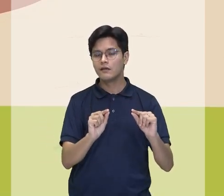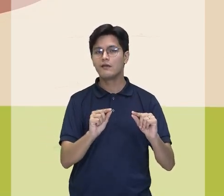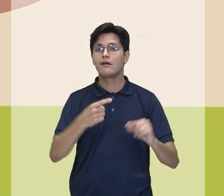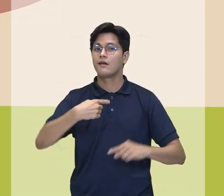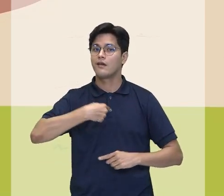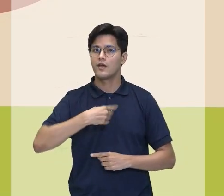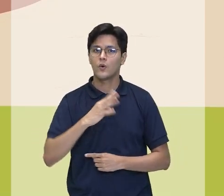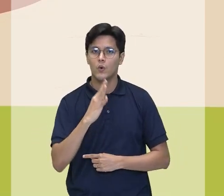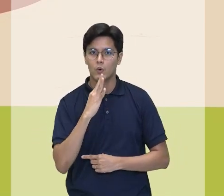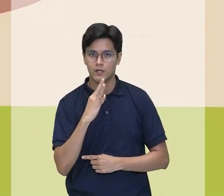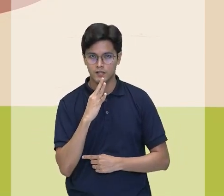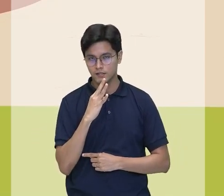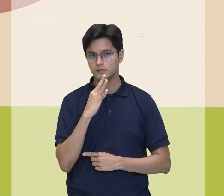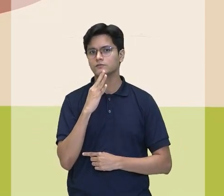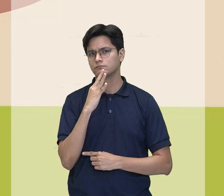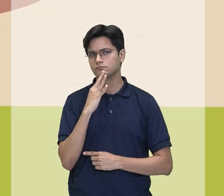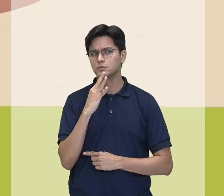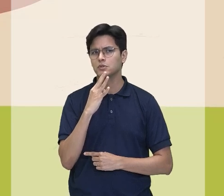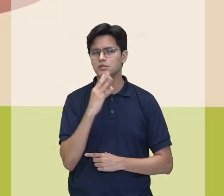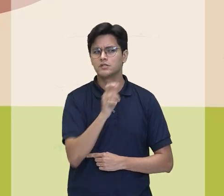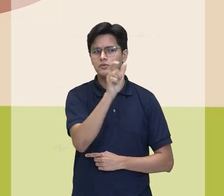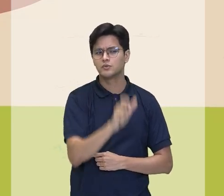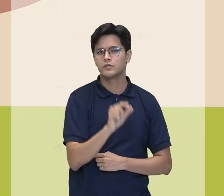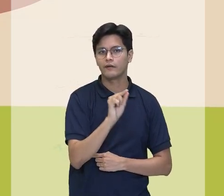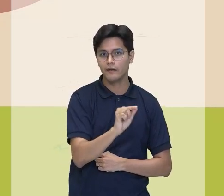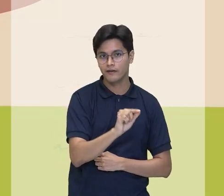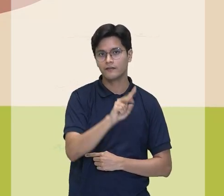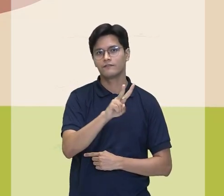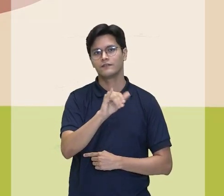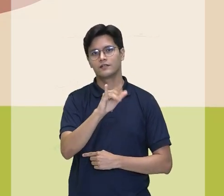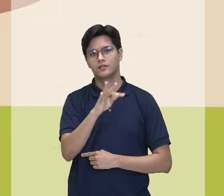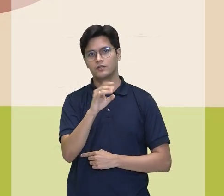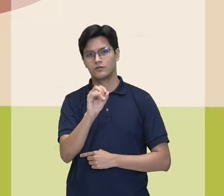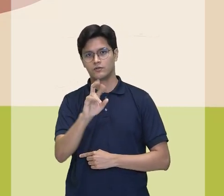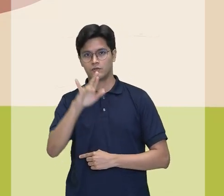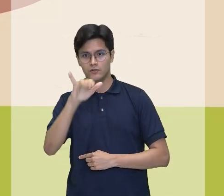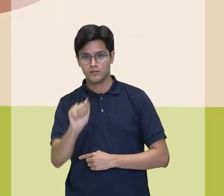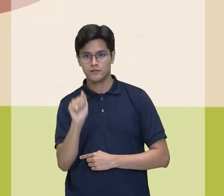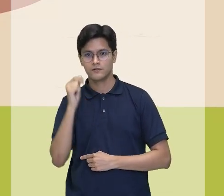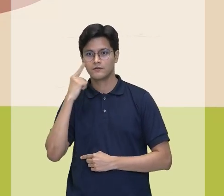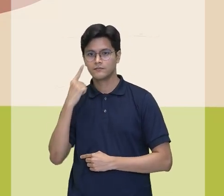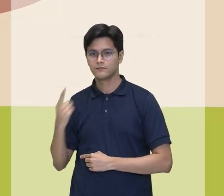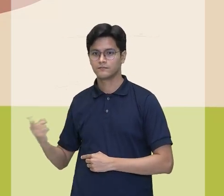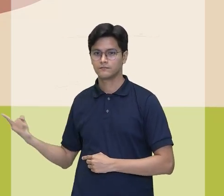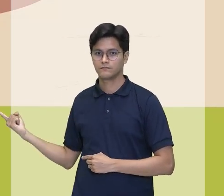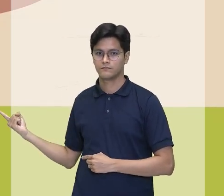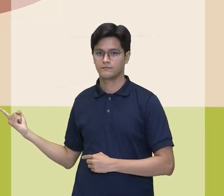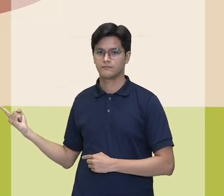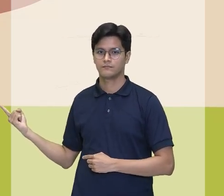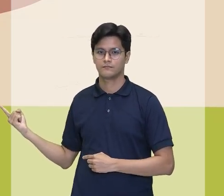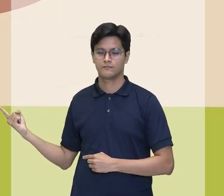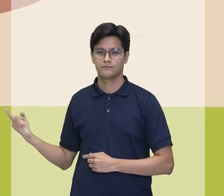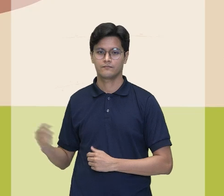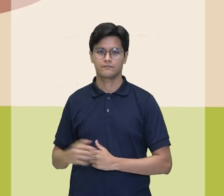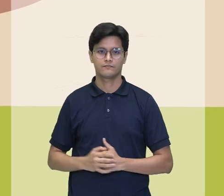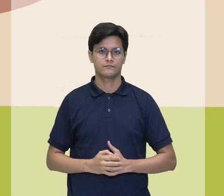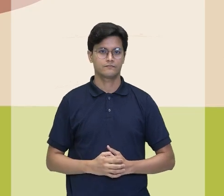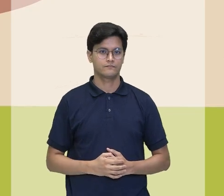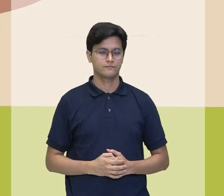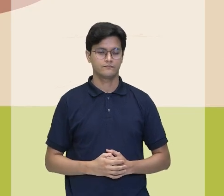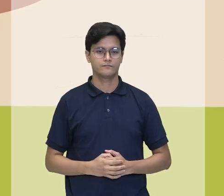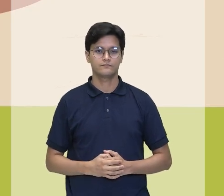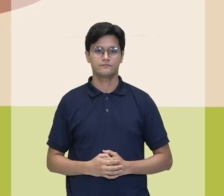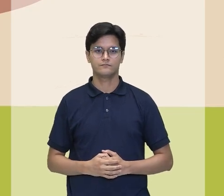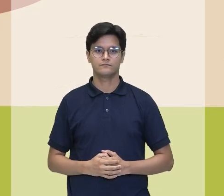E observe ali as frases a respeito dela. I know her. I know